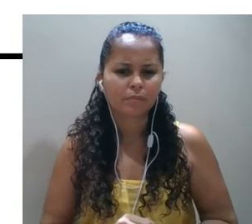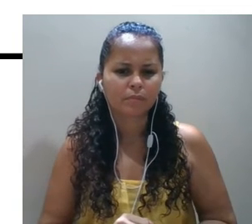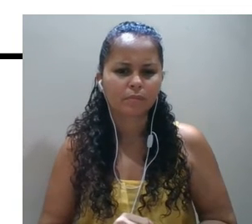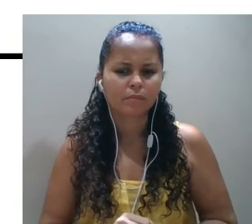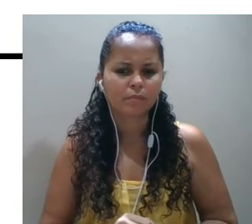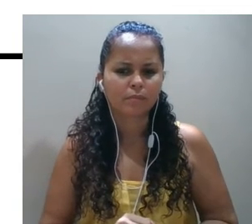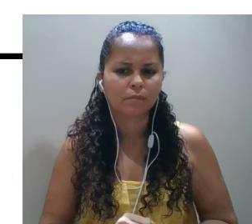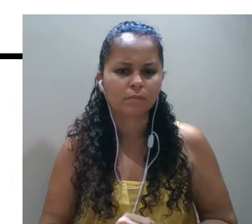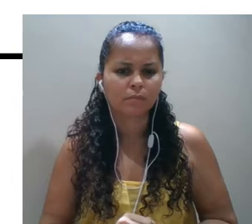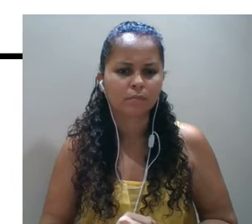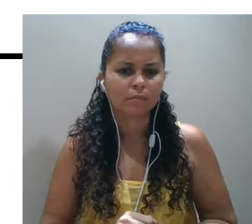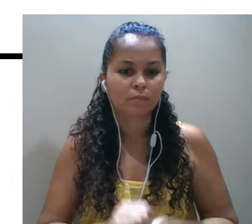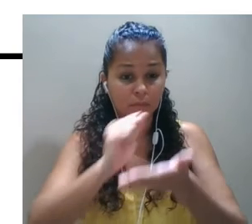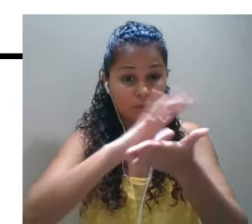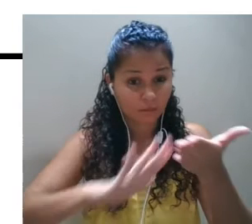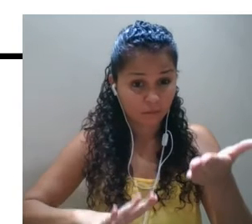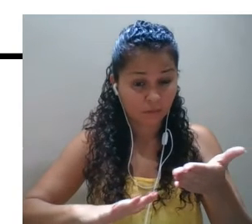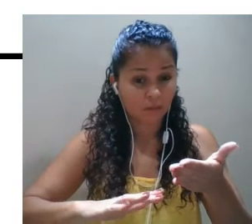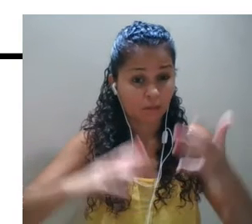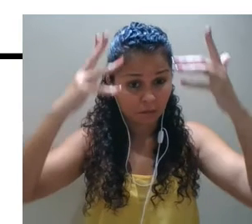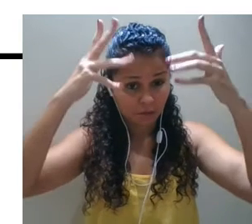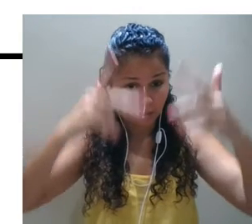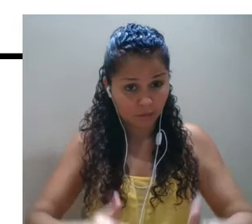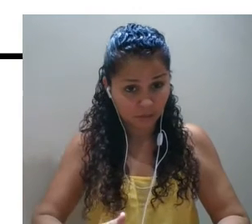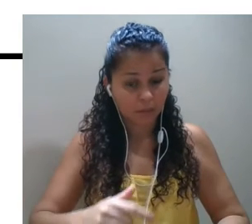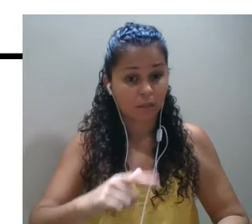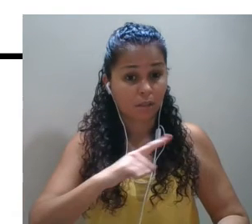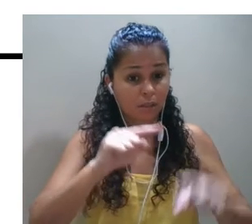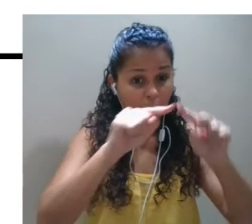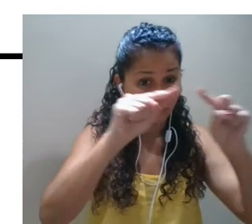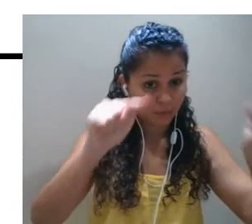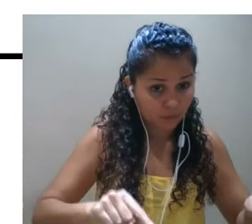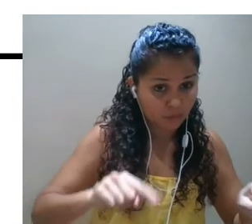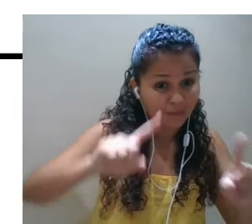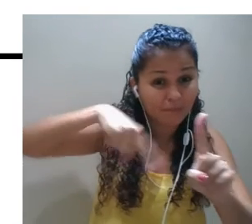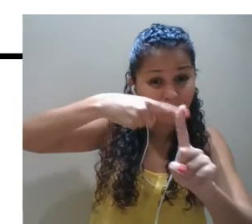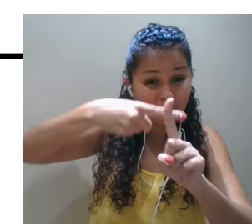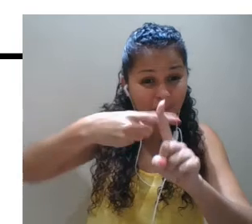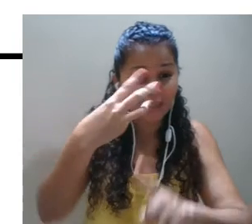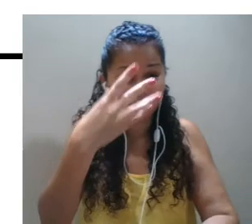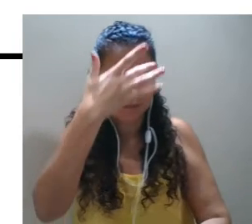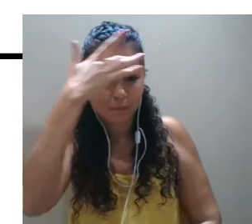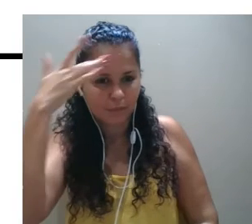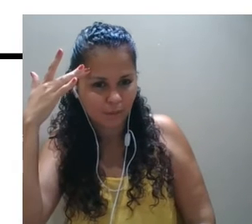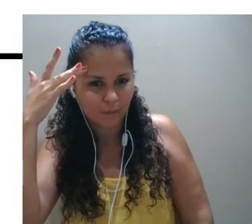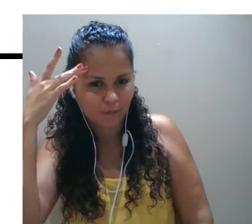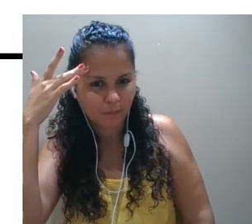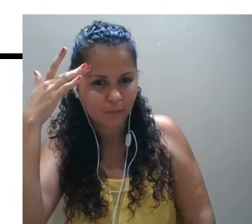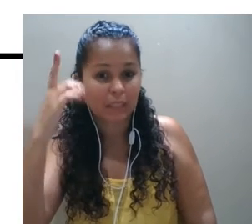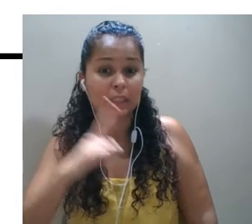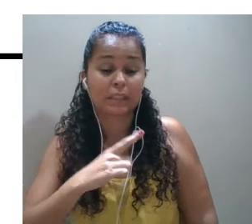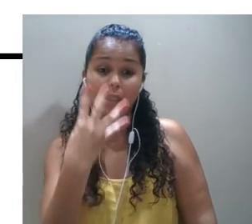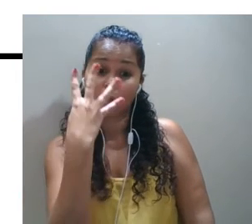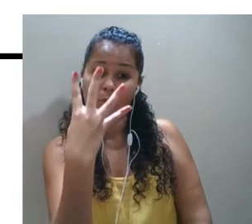no térreo? Segundo o enunciado, partem ele e mais 3 pessoas, ou seja,